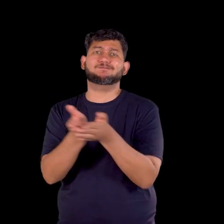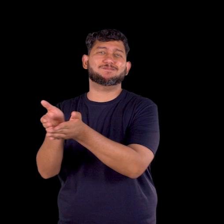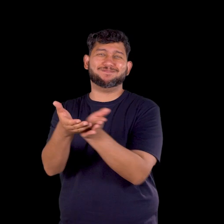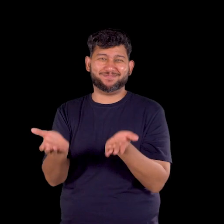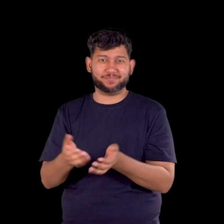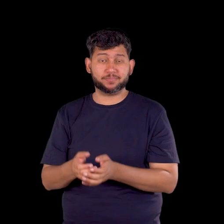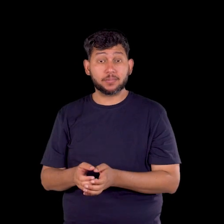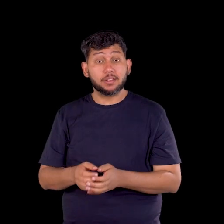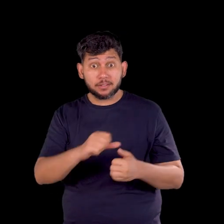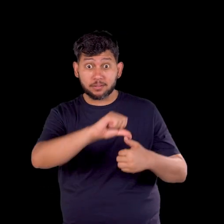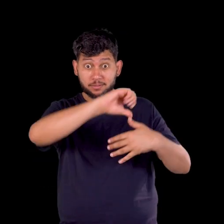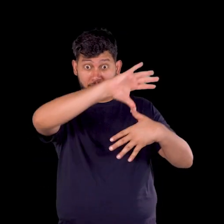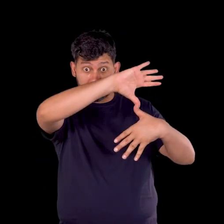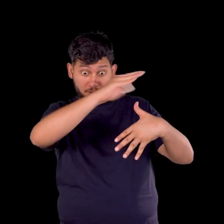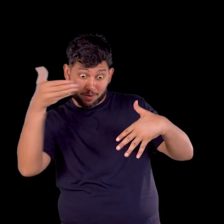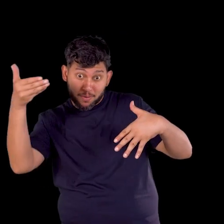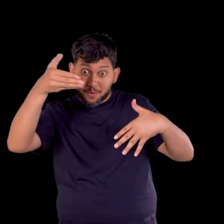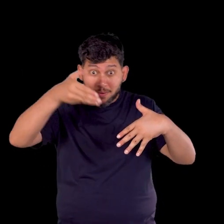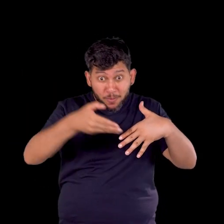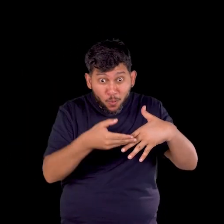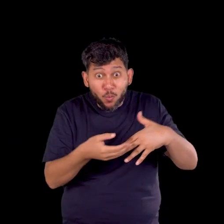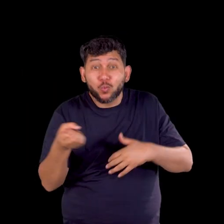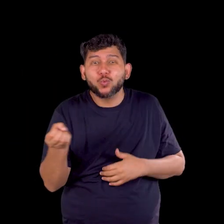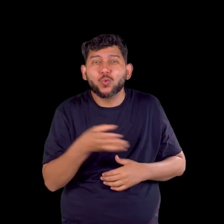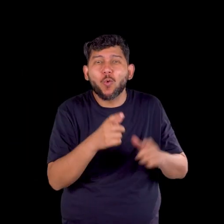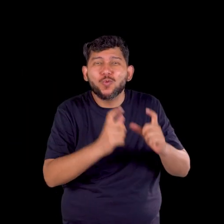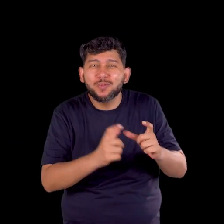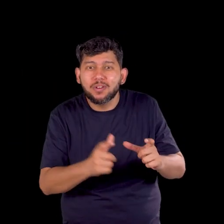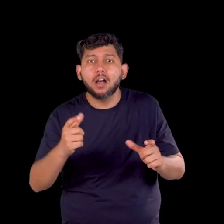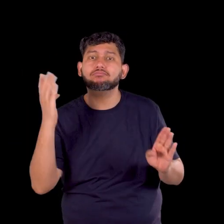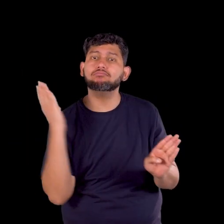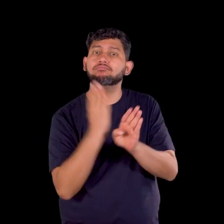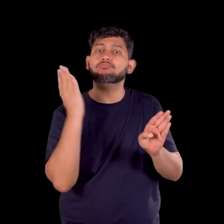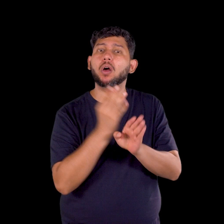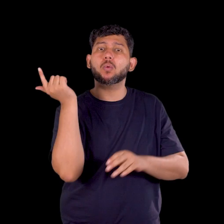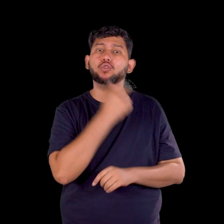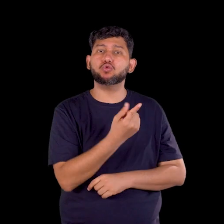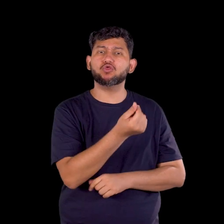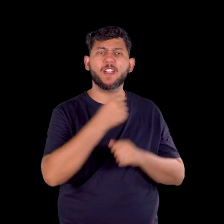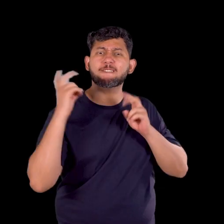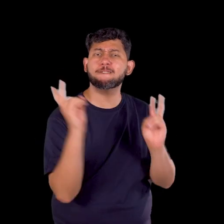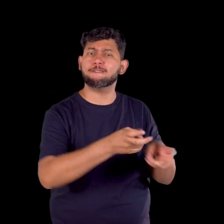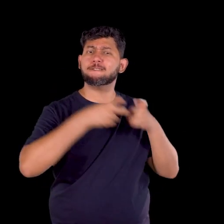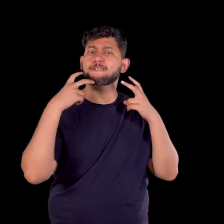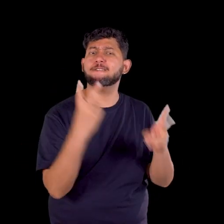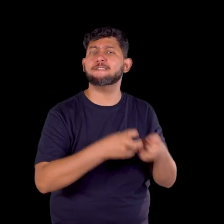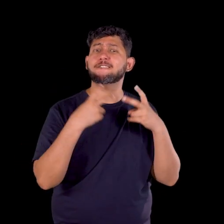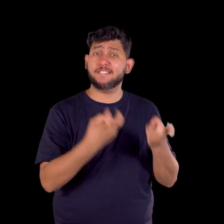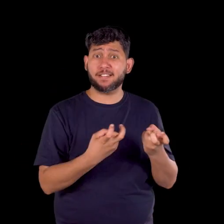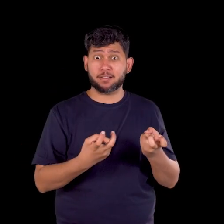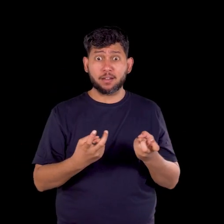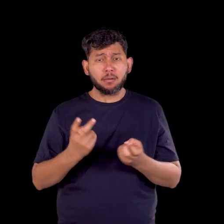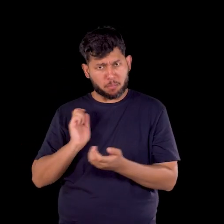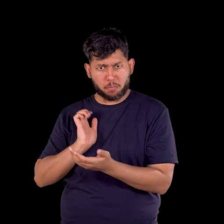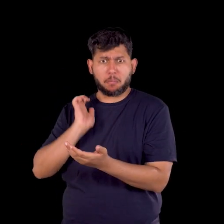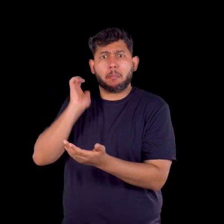novo continente trouxe riquezas para as grandes potências europeias da época e justificou todos os recursos gastos na aventura.